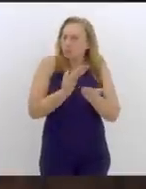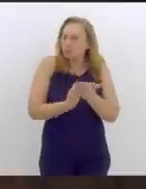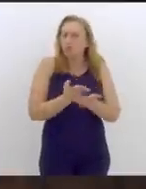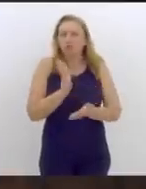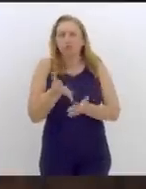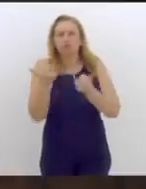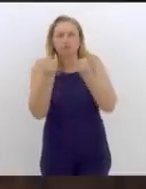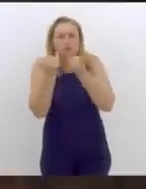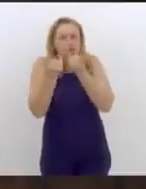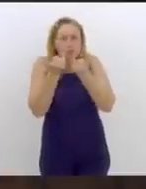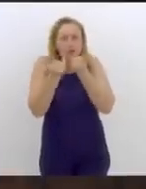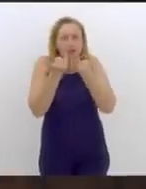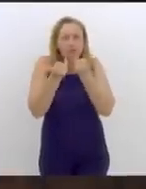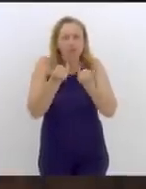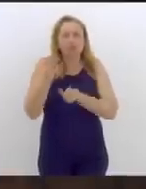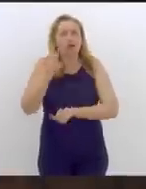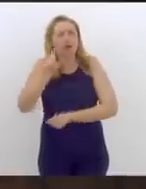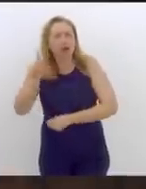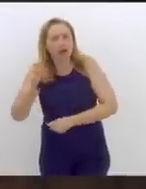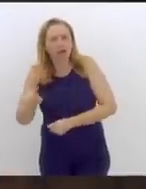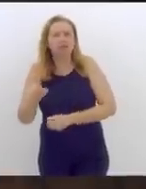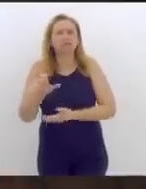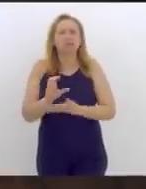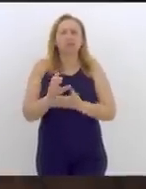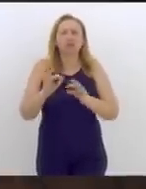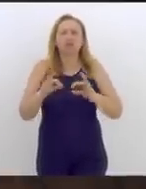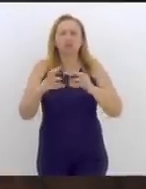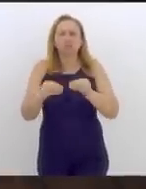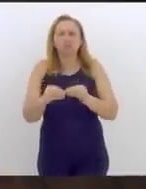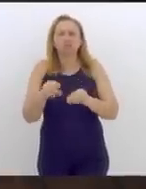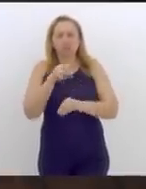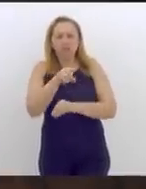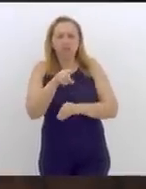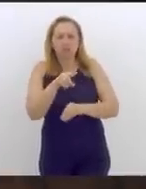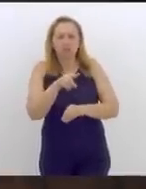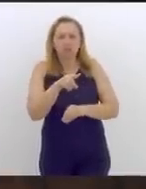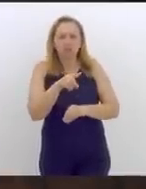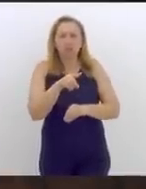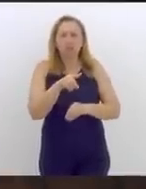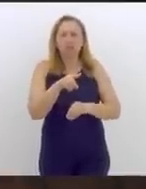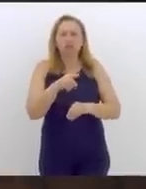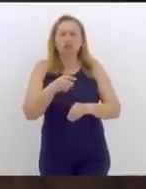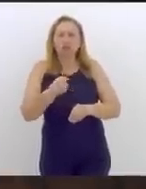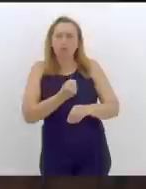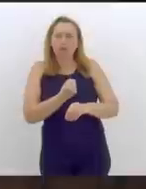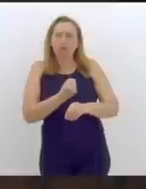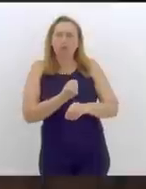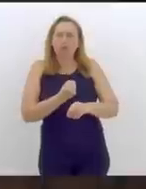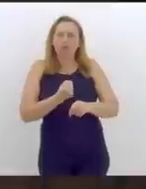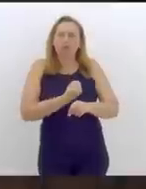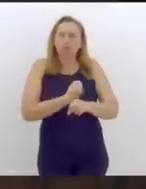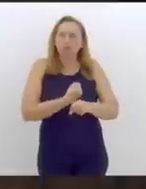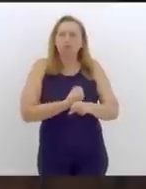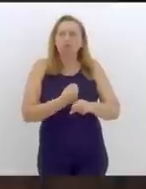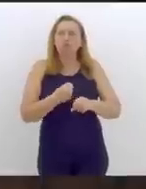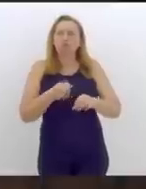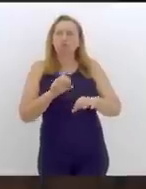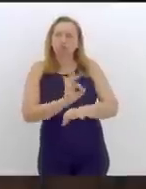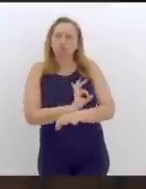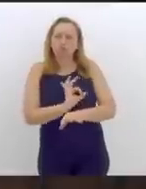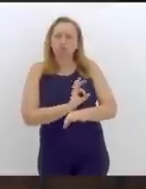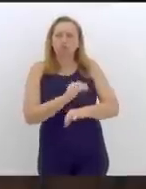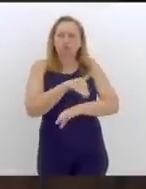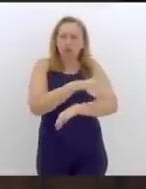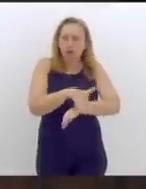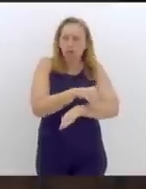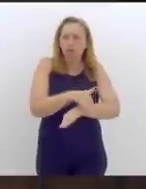com relação ao raios ao Proerd que aumentou que isso faz com que o efetivamente Então tem que se levar em consideração porque nós policiais sabemos